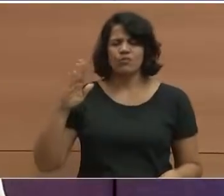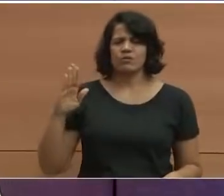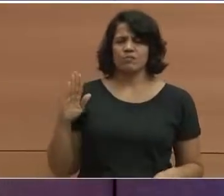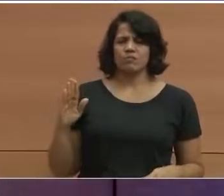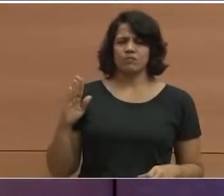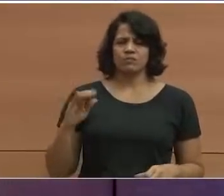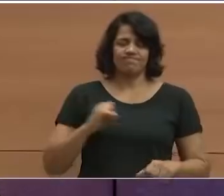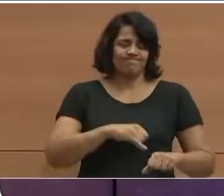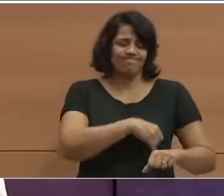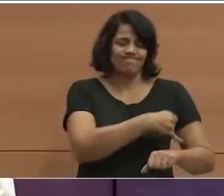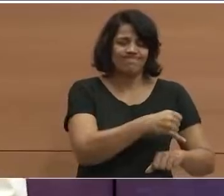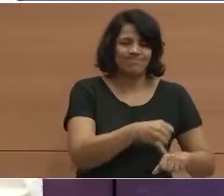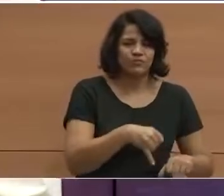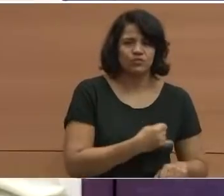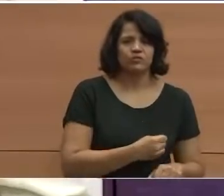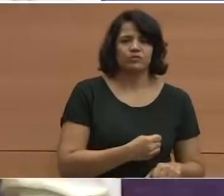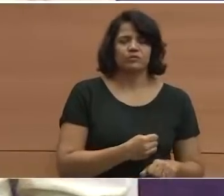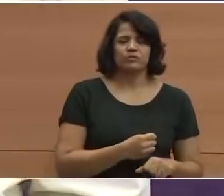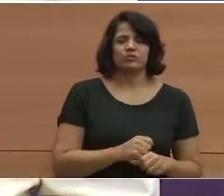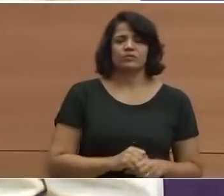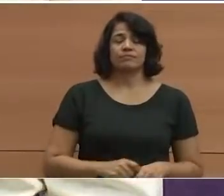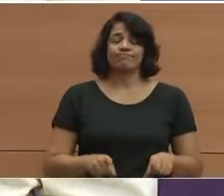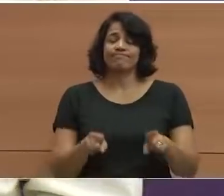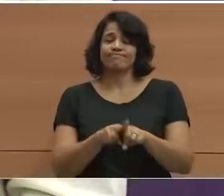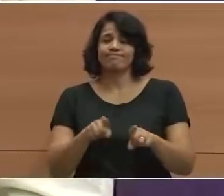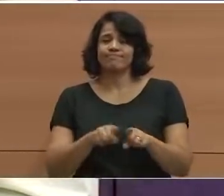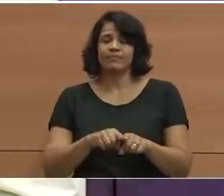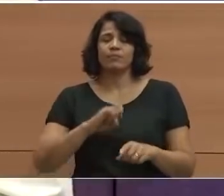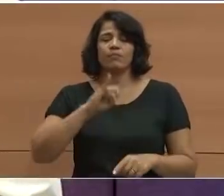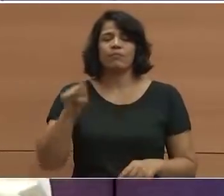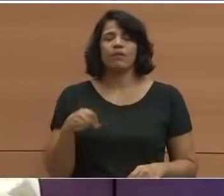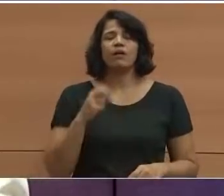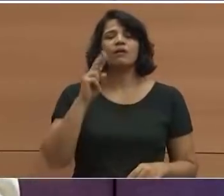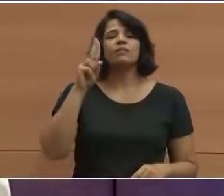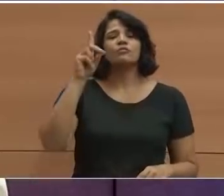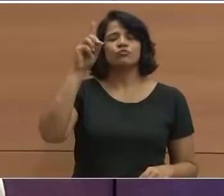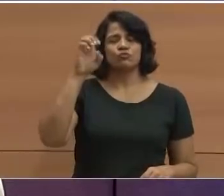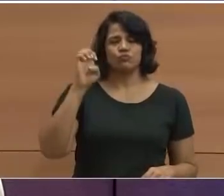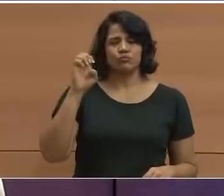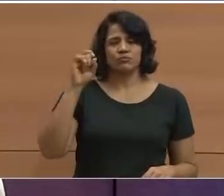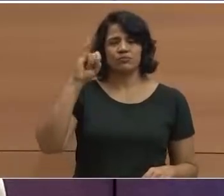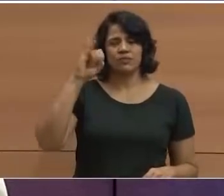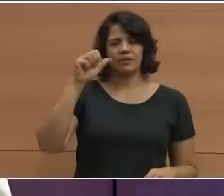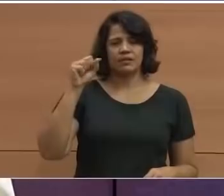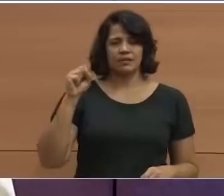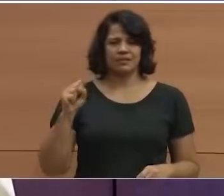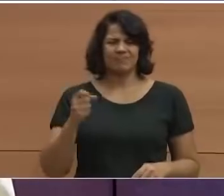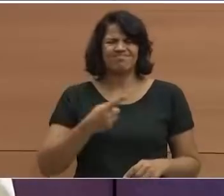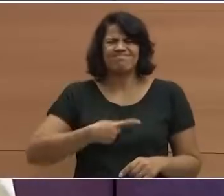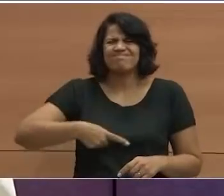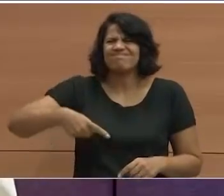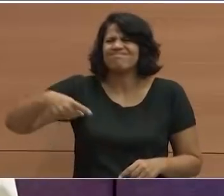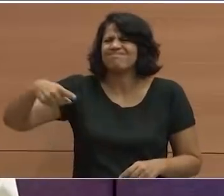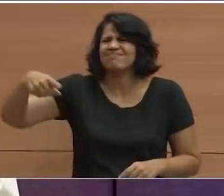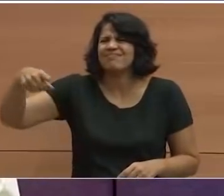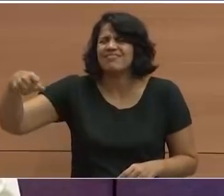Judeia, Samaria, até os confins da terra. Os confins da terra são